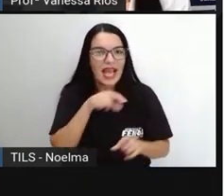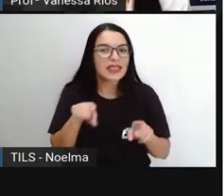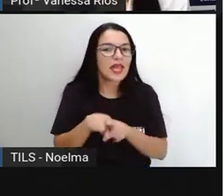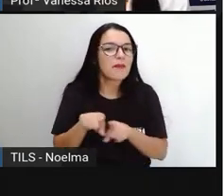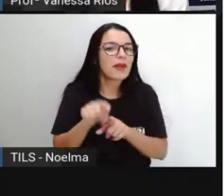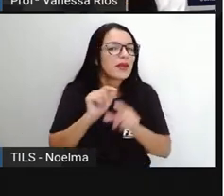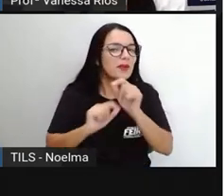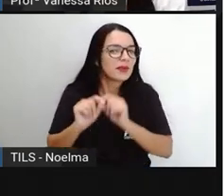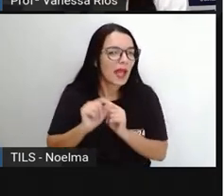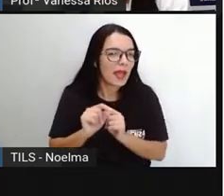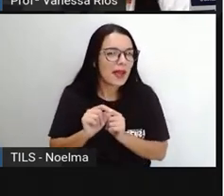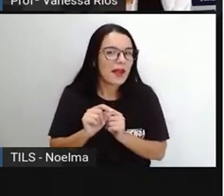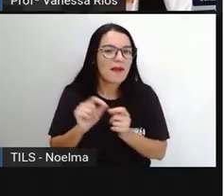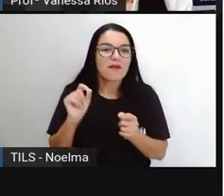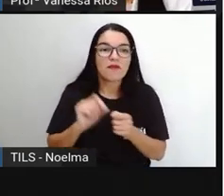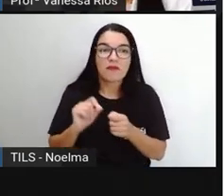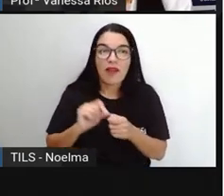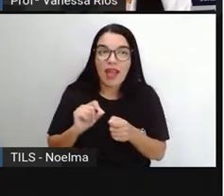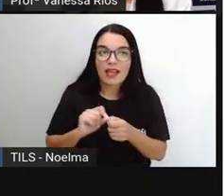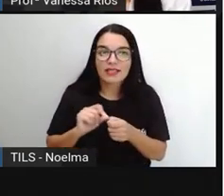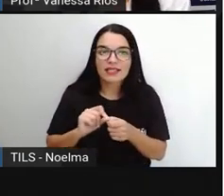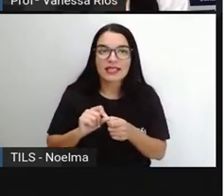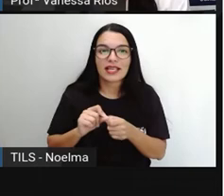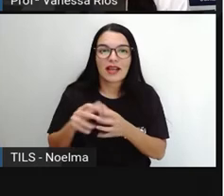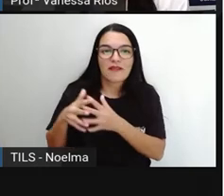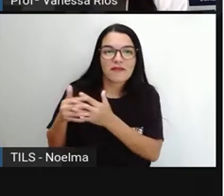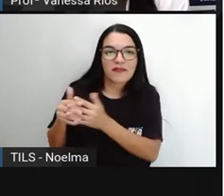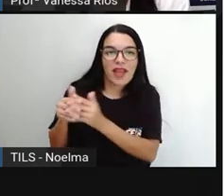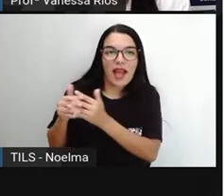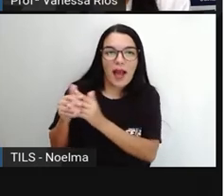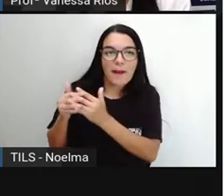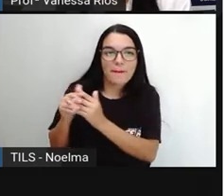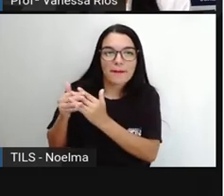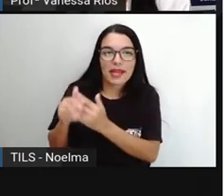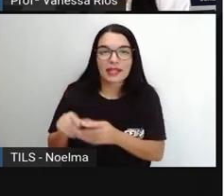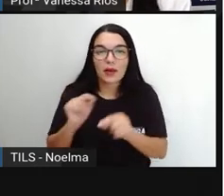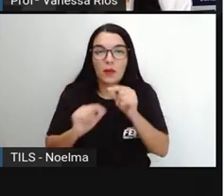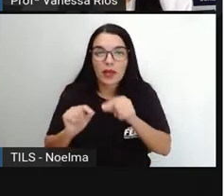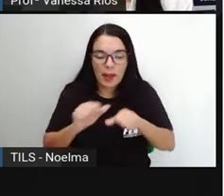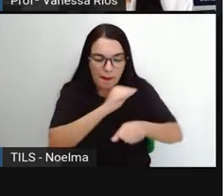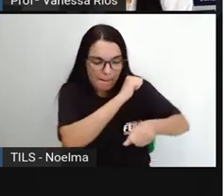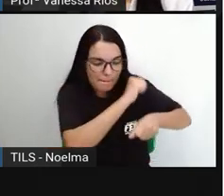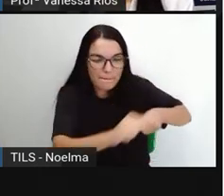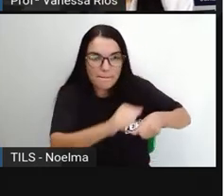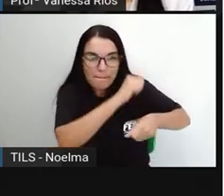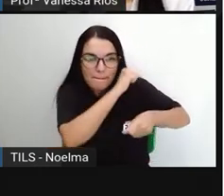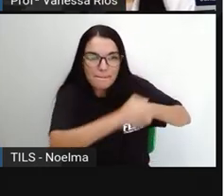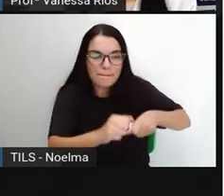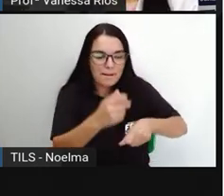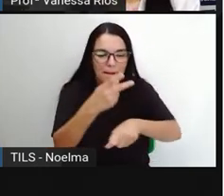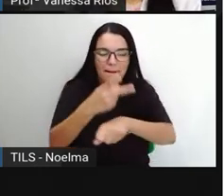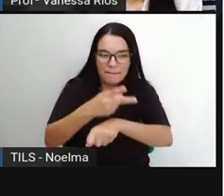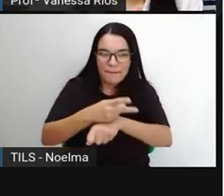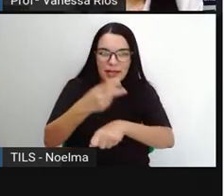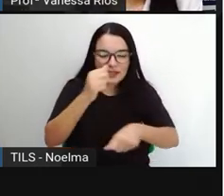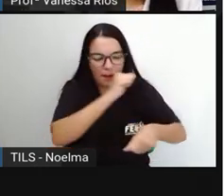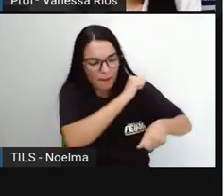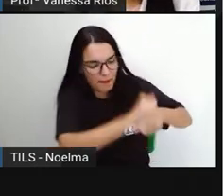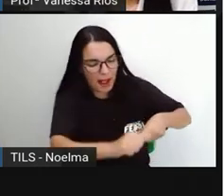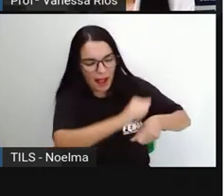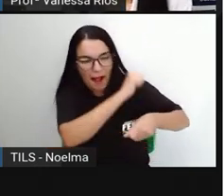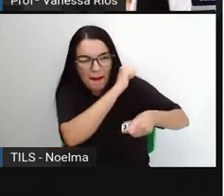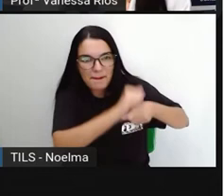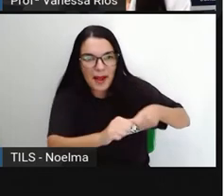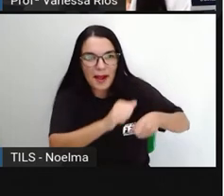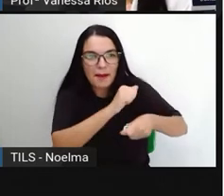Neolítico também é conhecido como o período da pedra polida. Enquanto o paleolítico era lá a idade da pedra